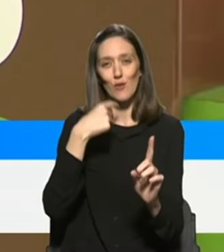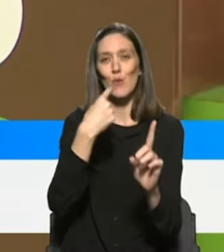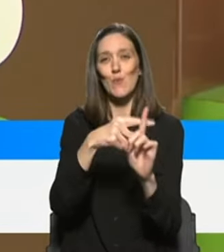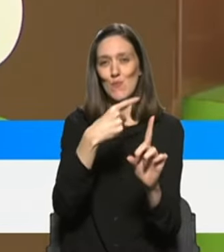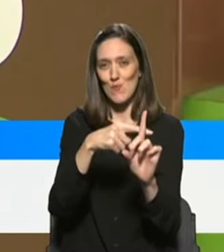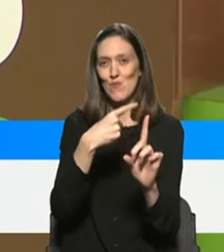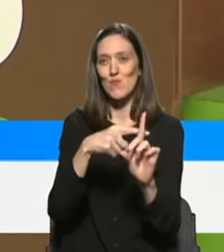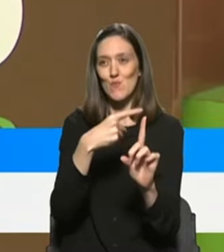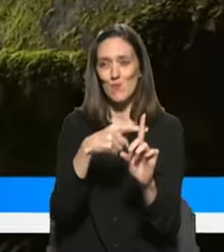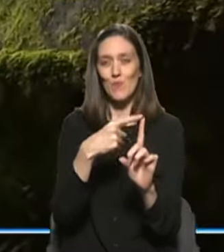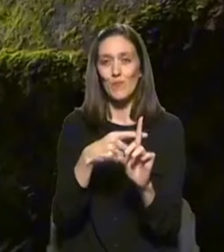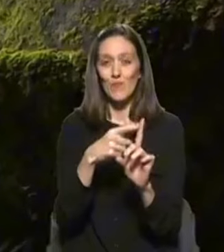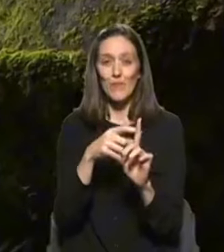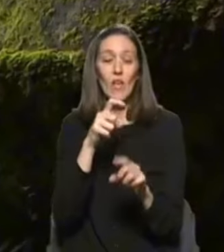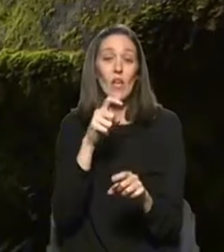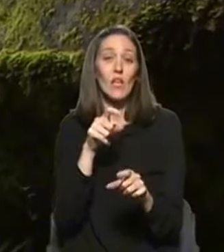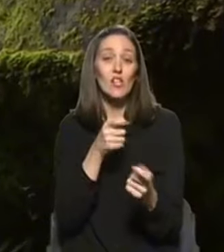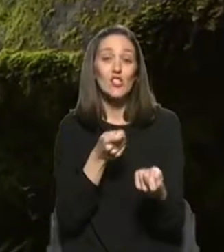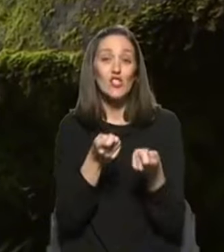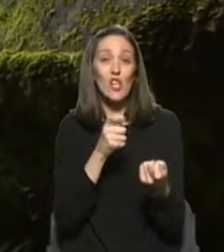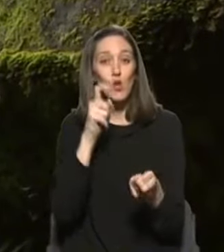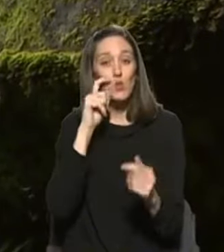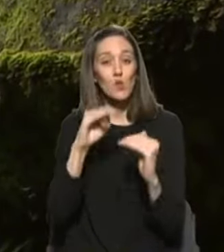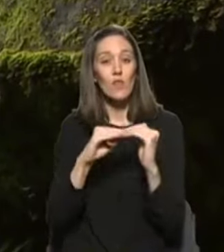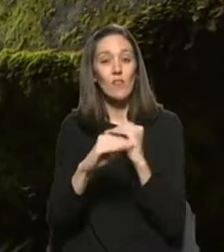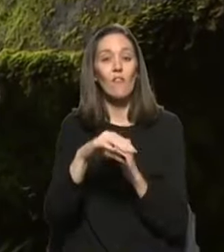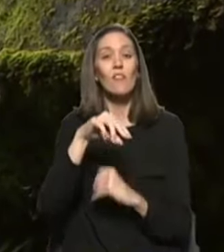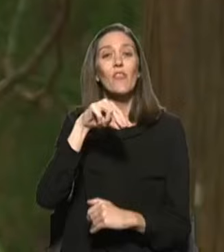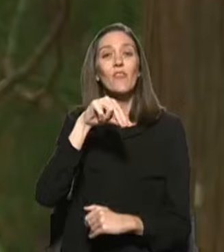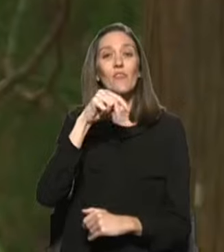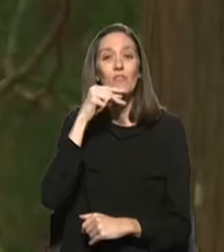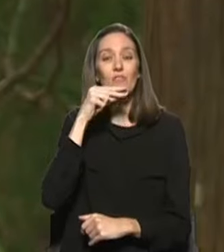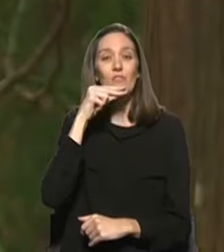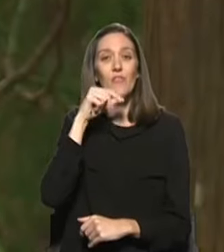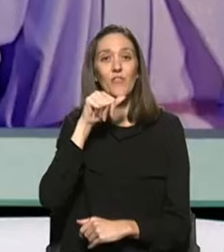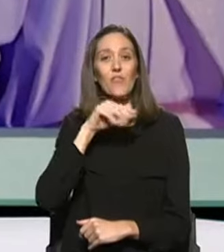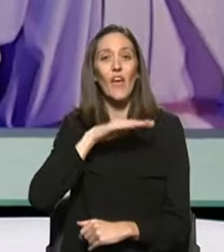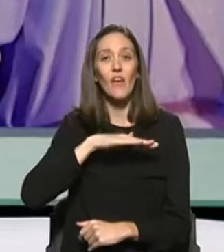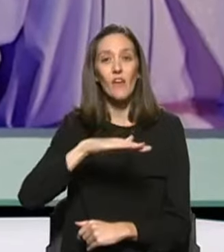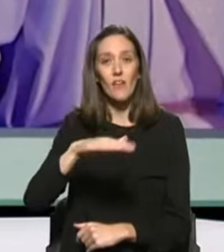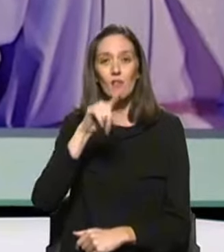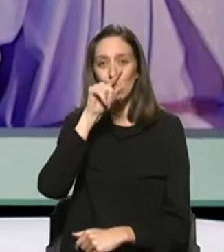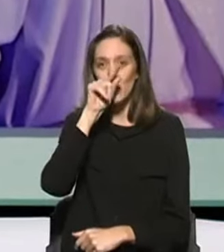gestão sustentável das terras do Priolo.